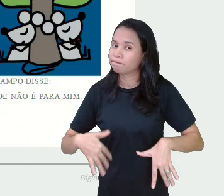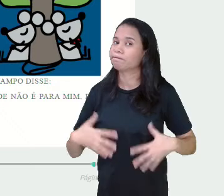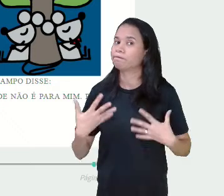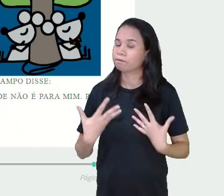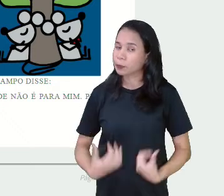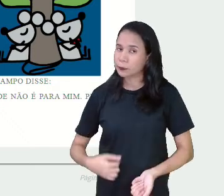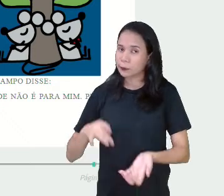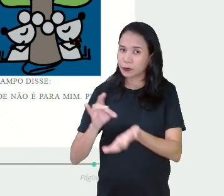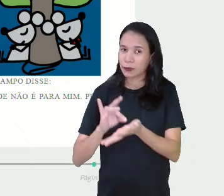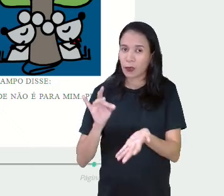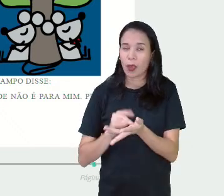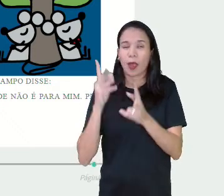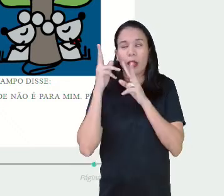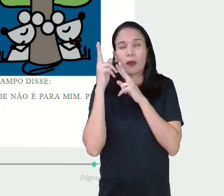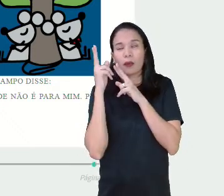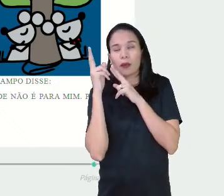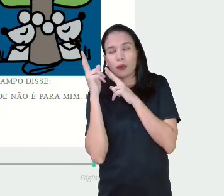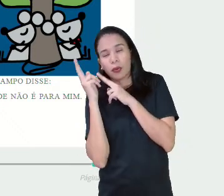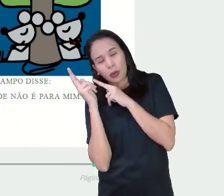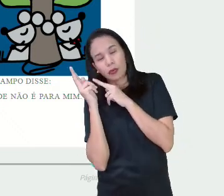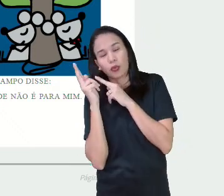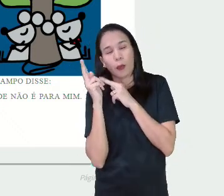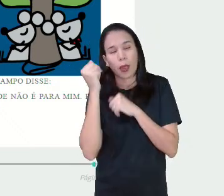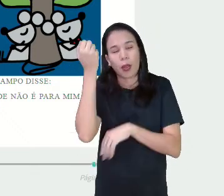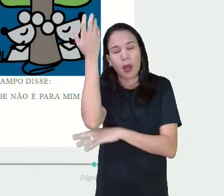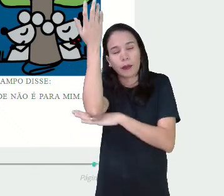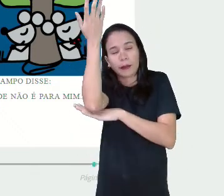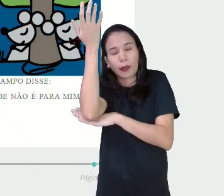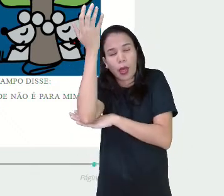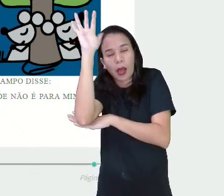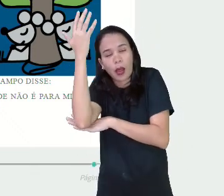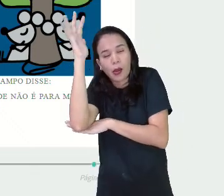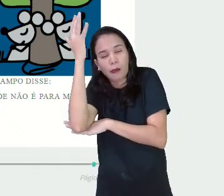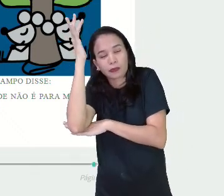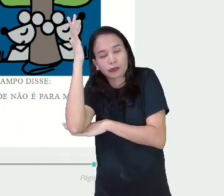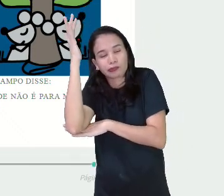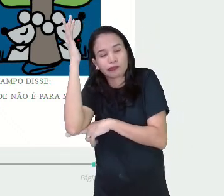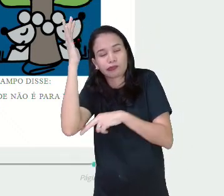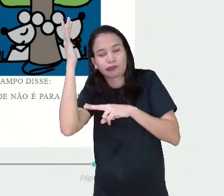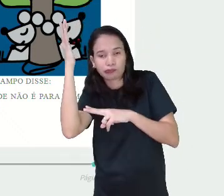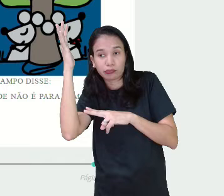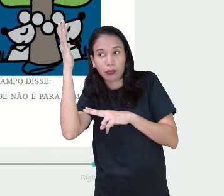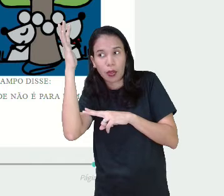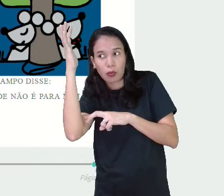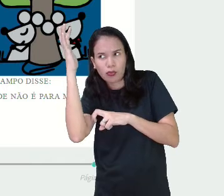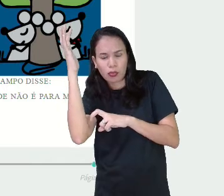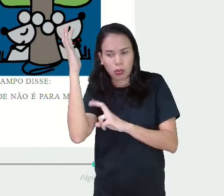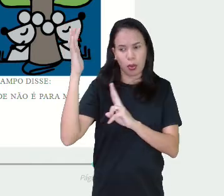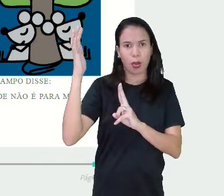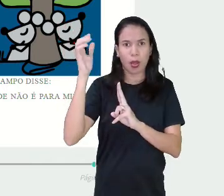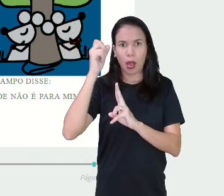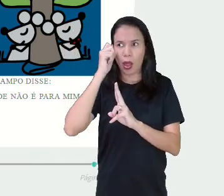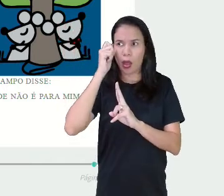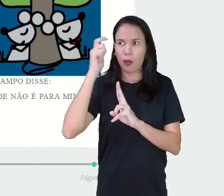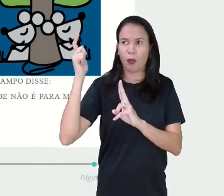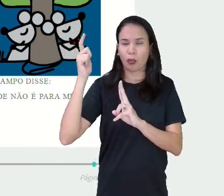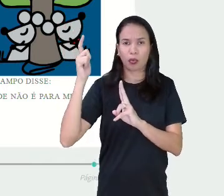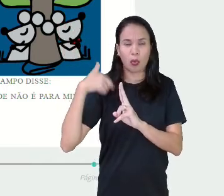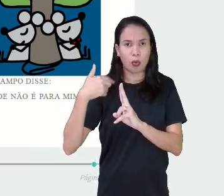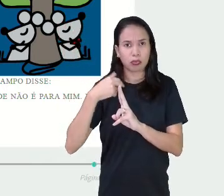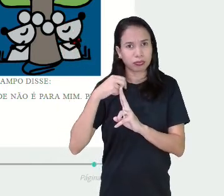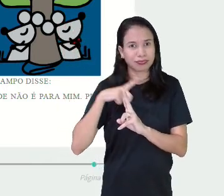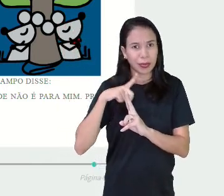Exaustos, adormeceram embaixo de uma árvore. Quando acordaram, o rato do campo